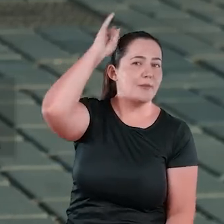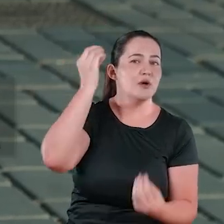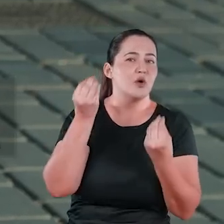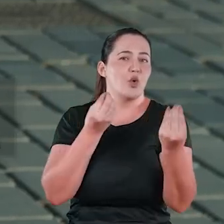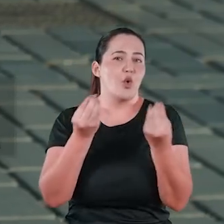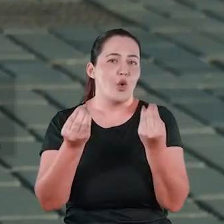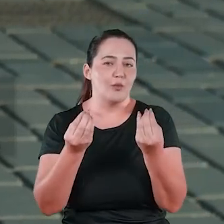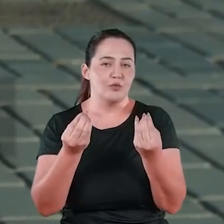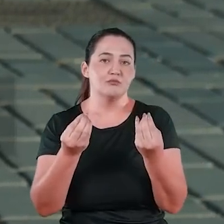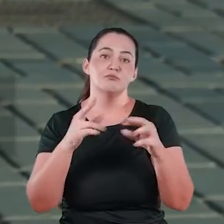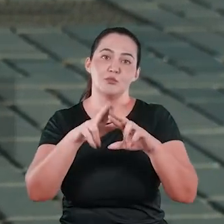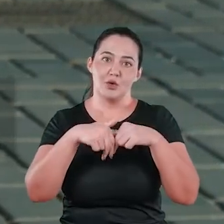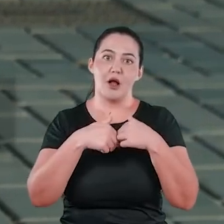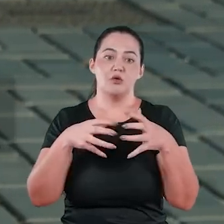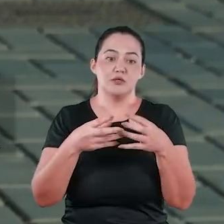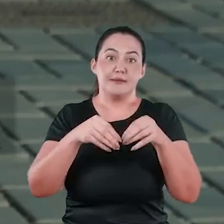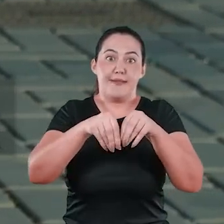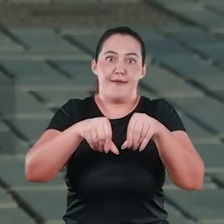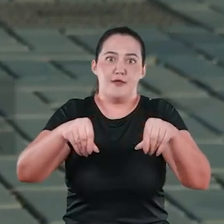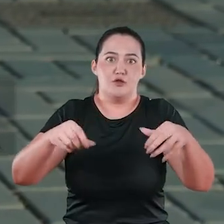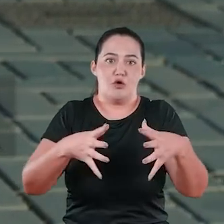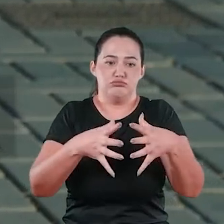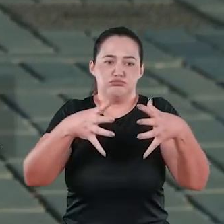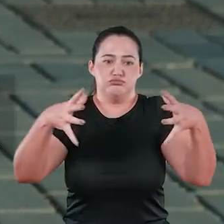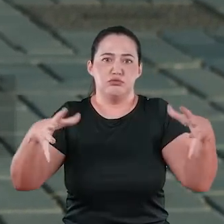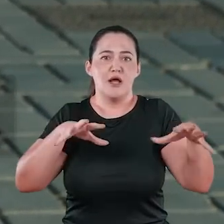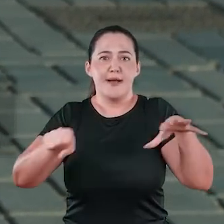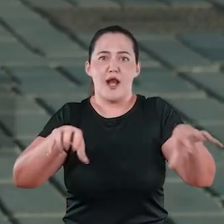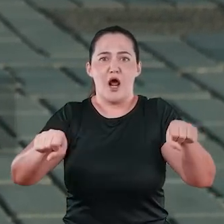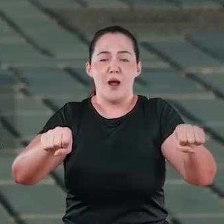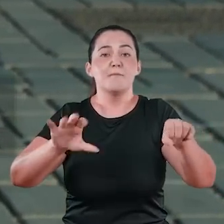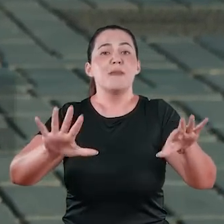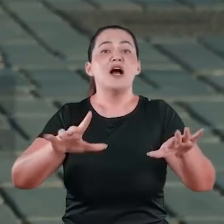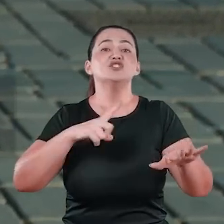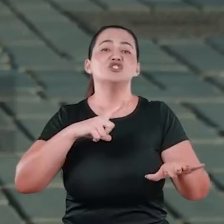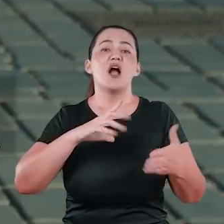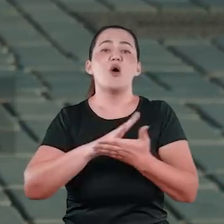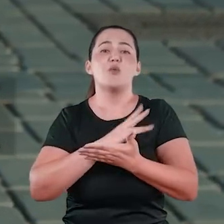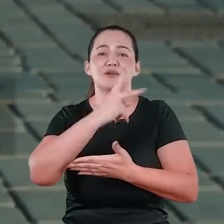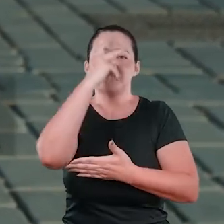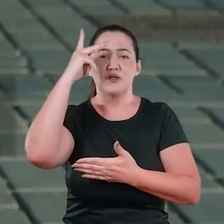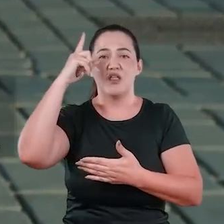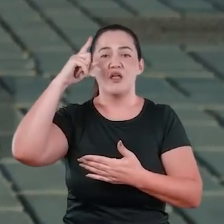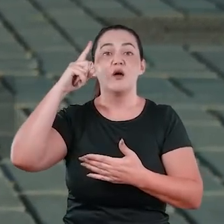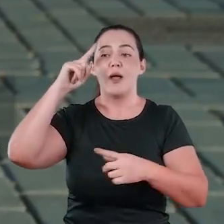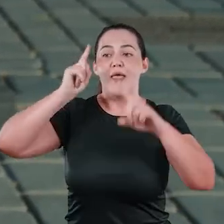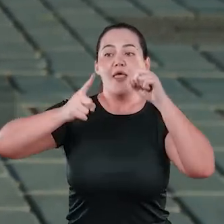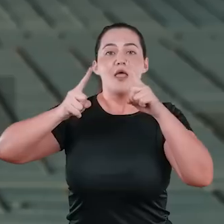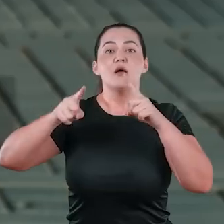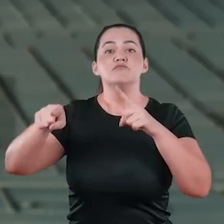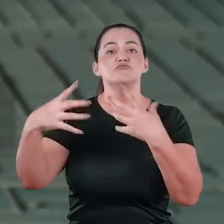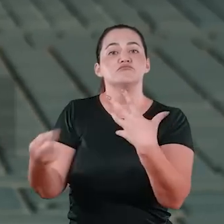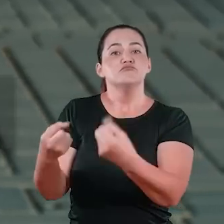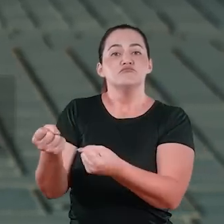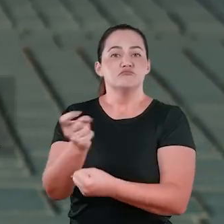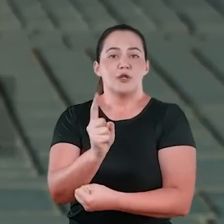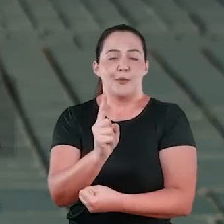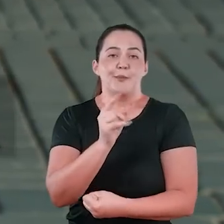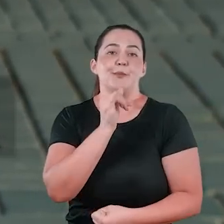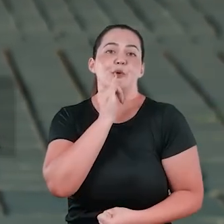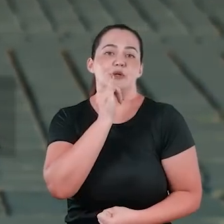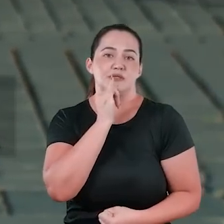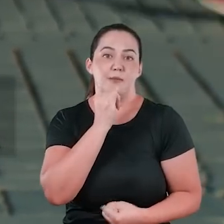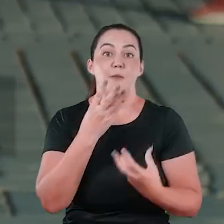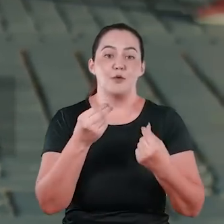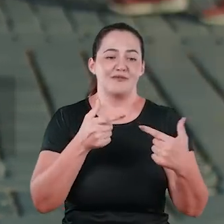território estava grande demais e eles já haviam perdido o poder em vários cantos dos rincões de Roma. Por exemplo,